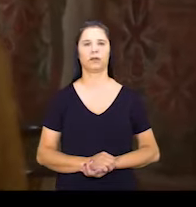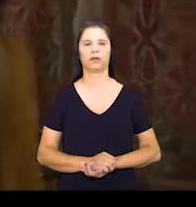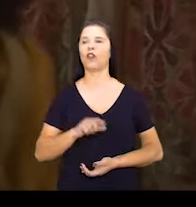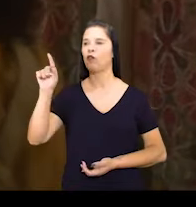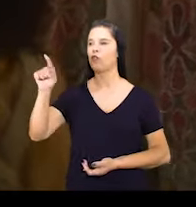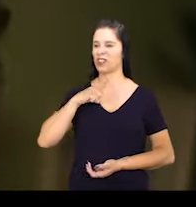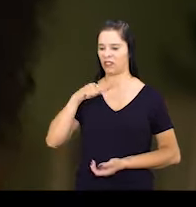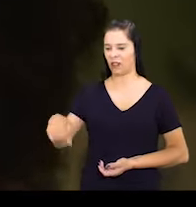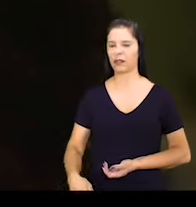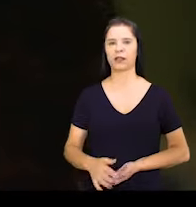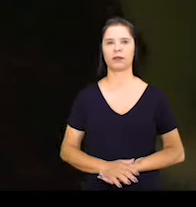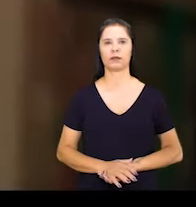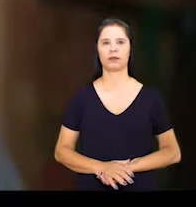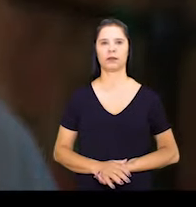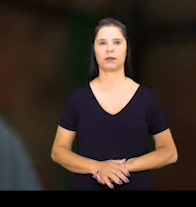Você aqui?